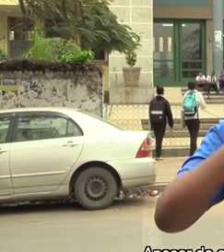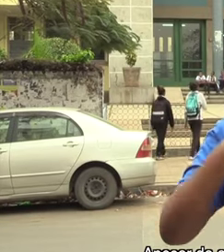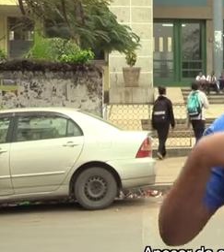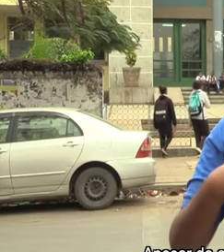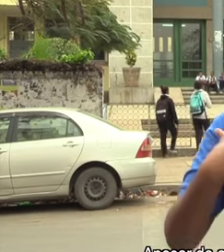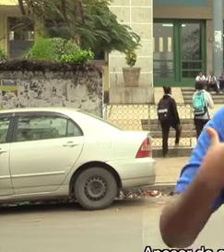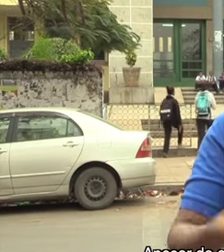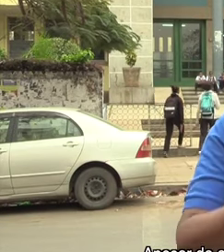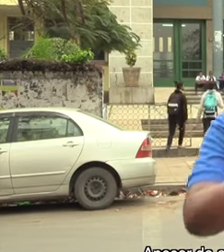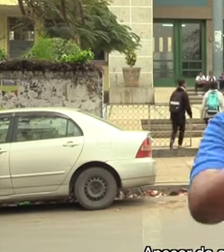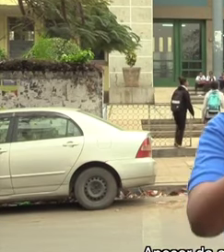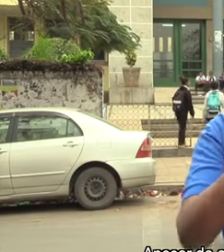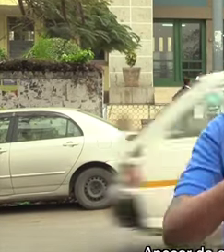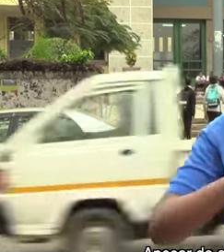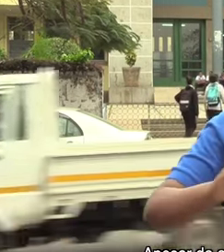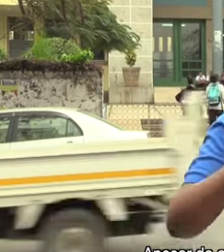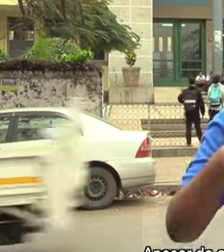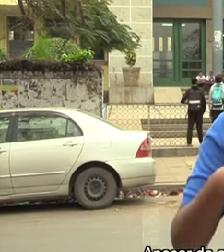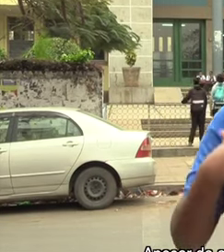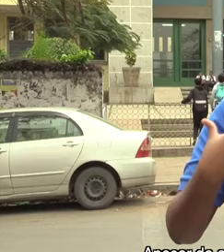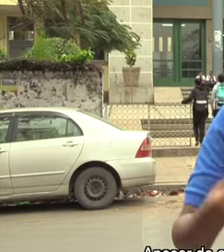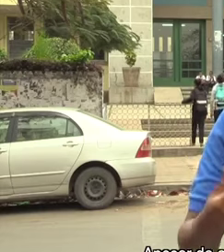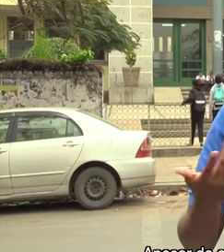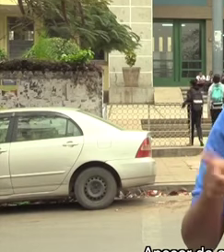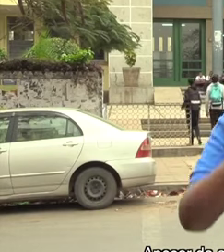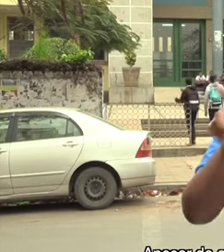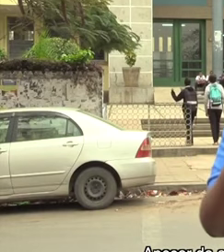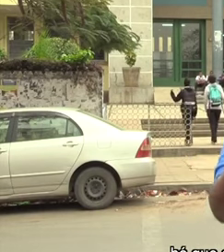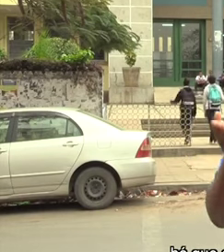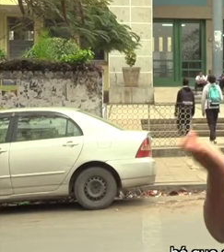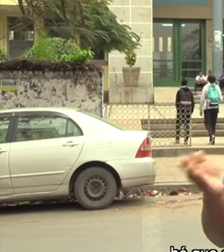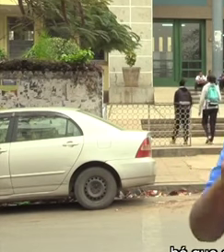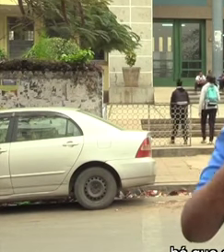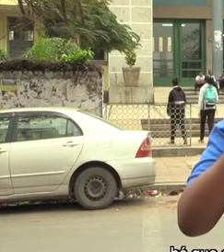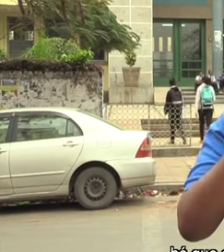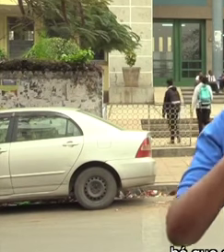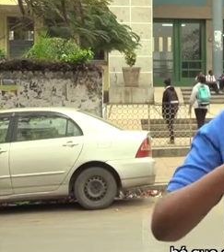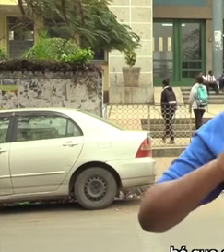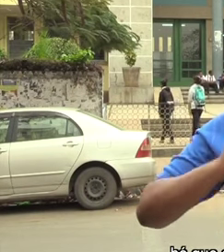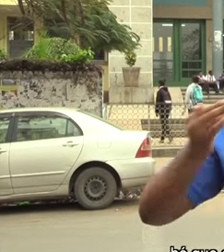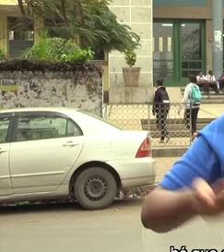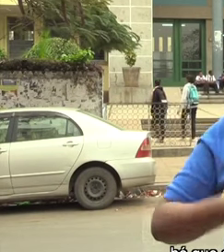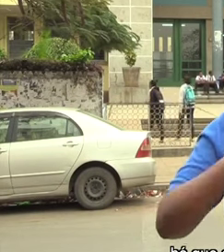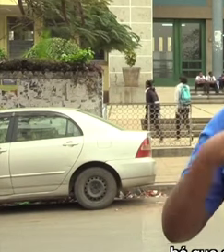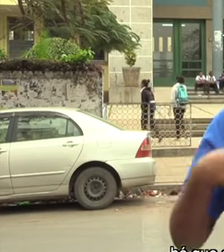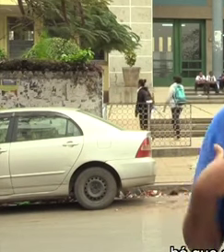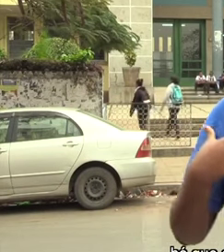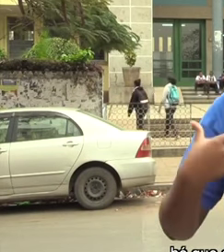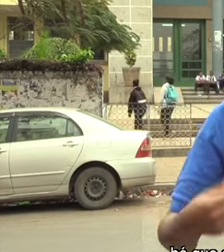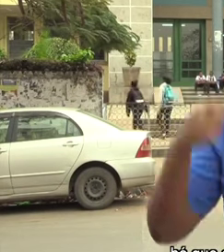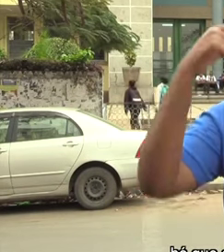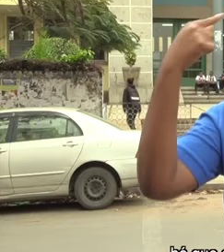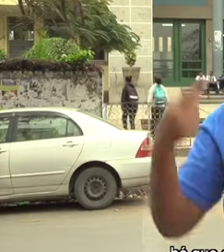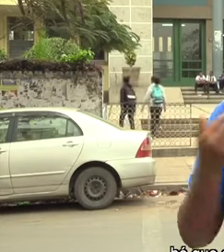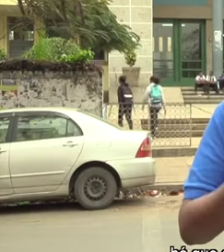dessa autorização ou consentimento dos pais e da comunidade, há que questionar-se a vontade de contração de